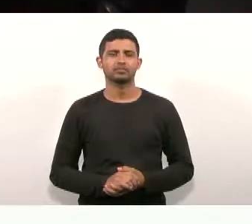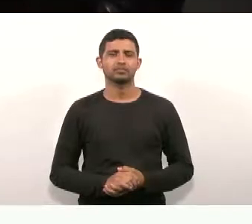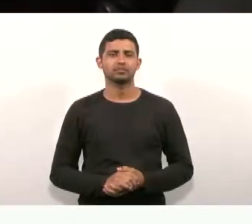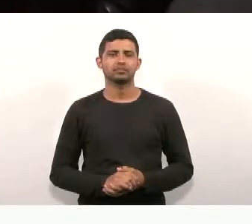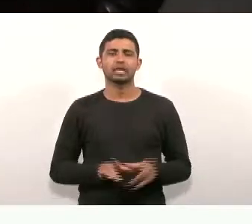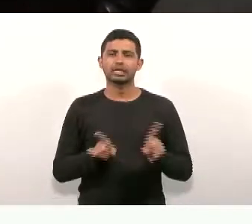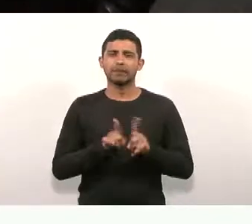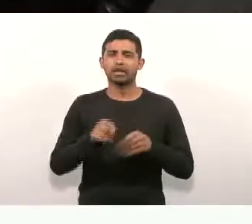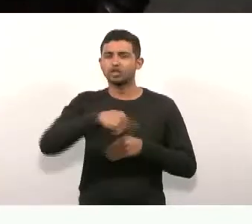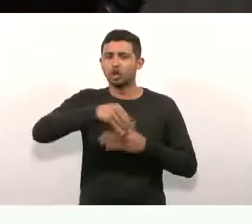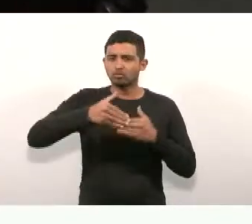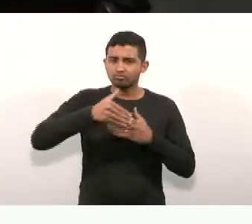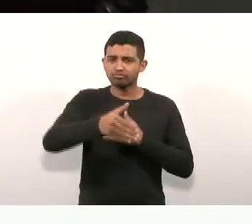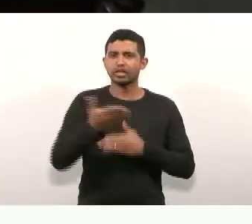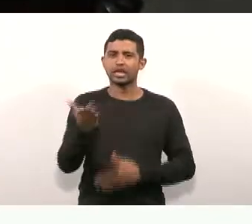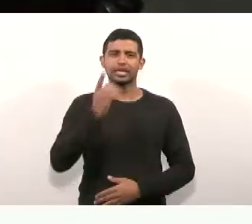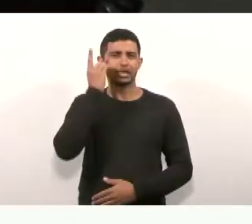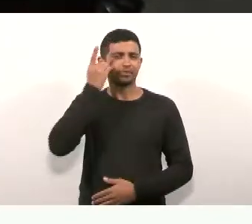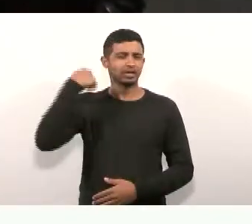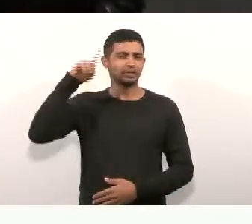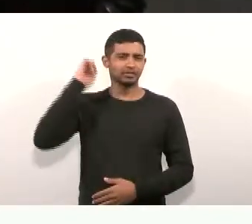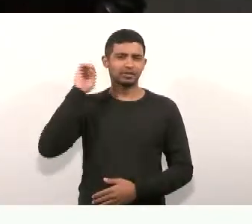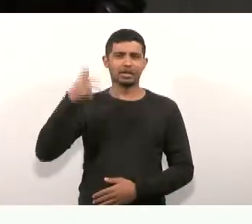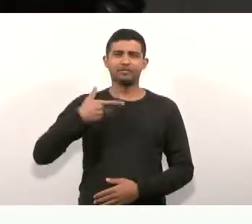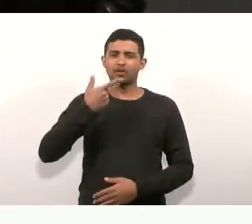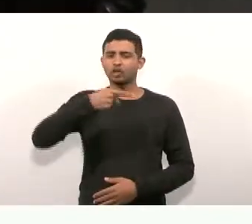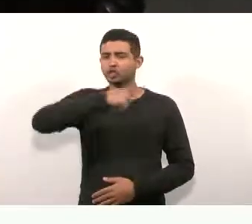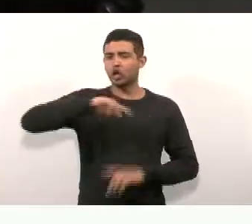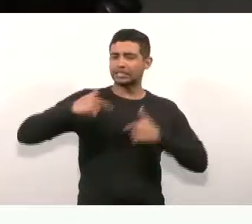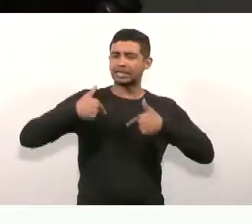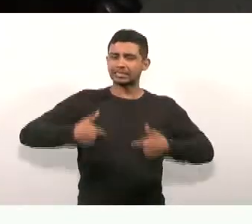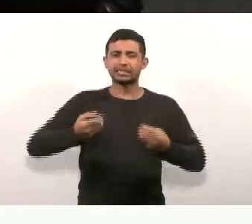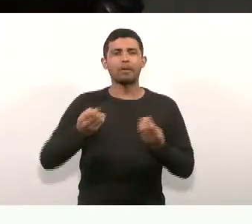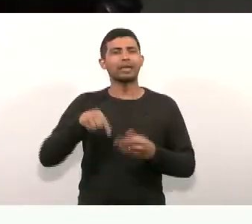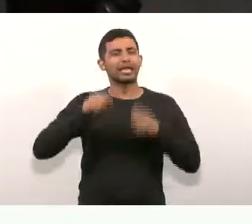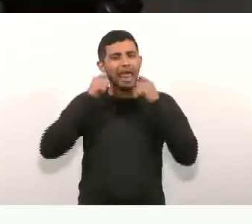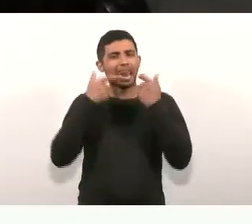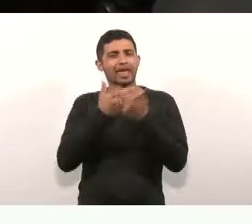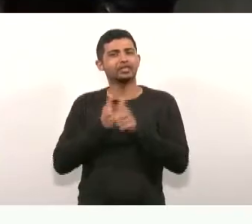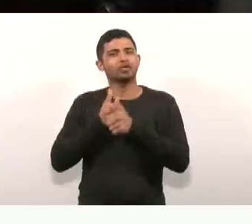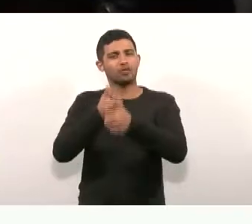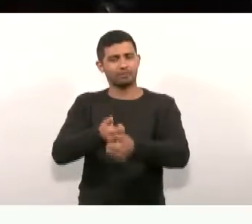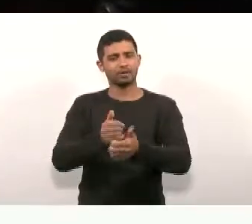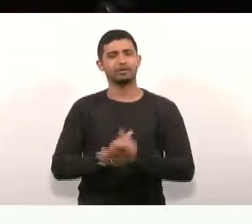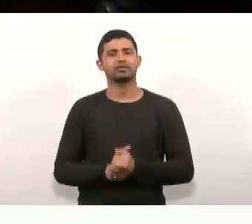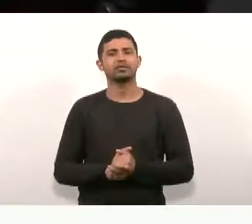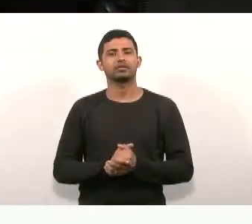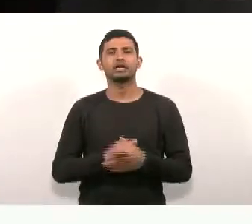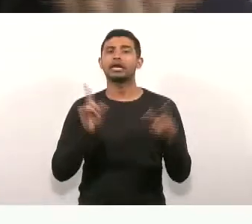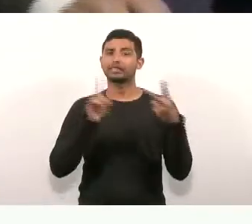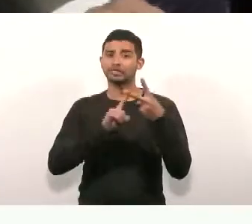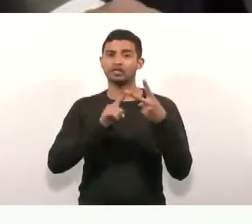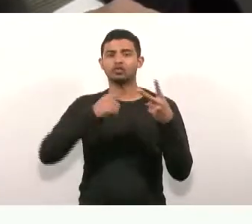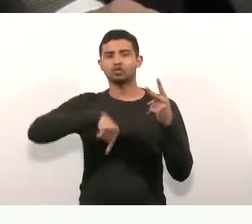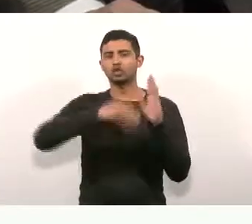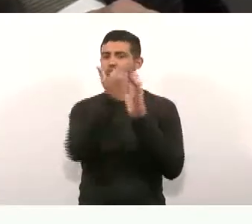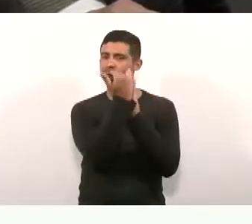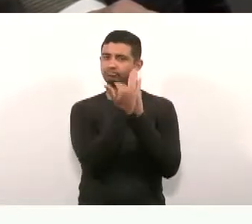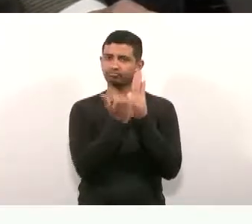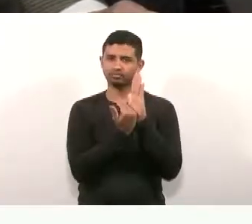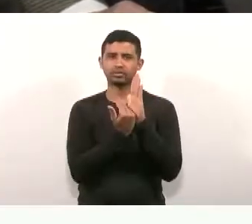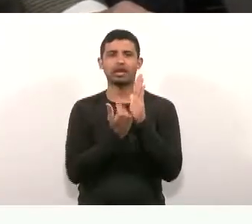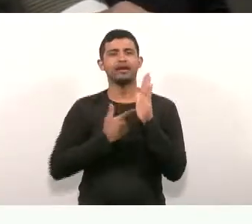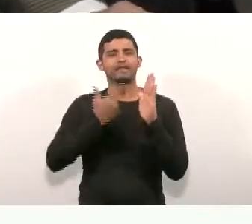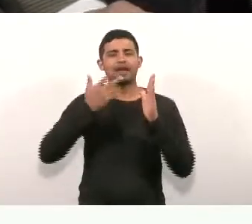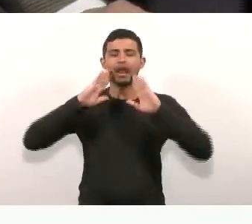damos também sequência, como o deputado Valdec falou, com medidas propositivas para que a casa possa estar acompanhando. Segundo item da nossa pauta, diz respeito a